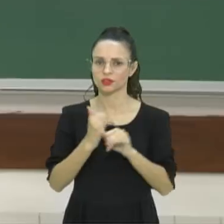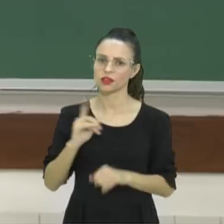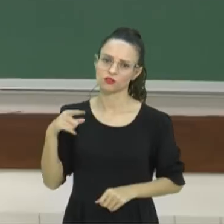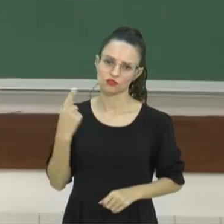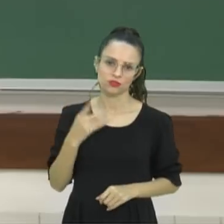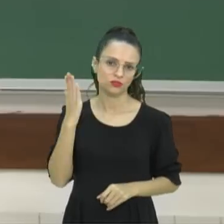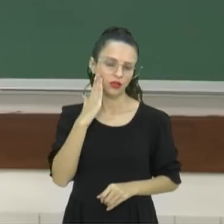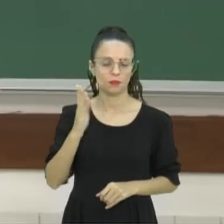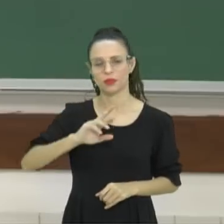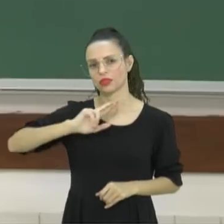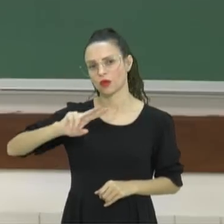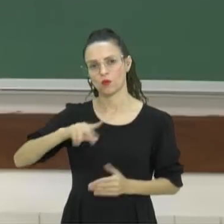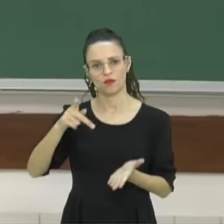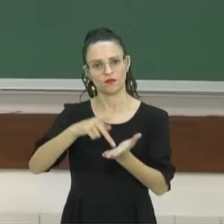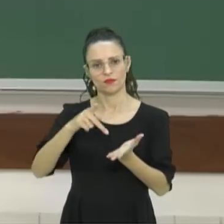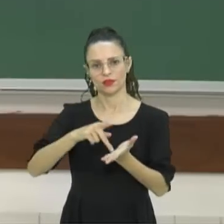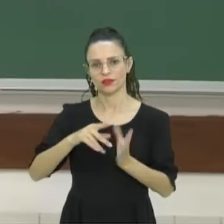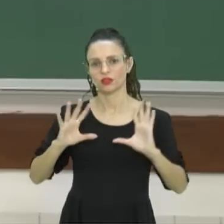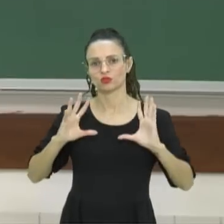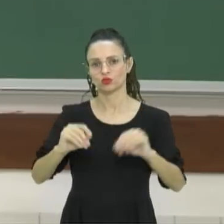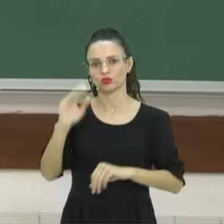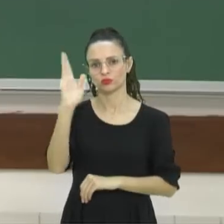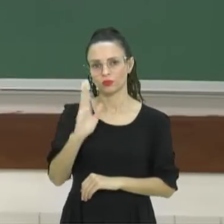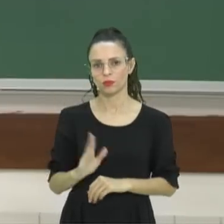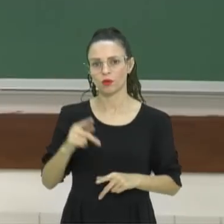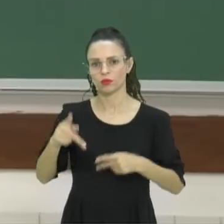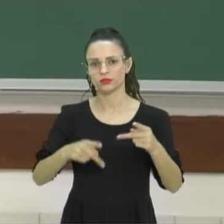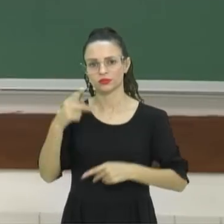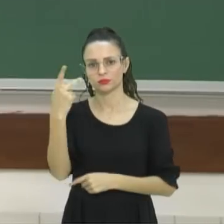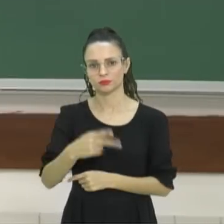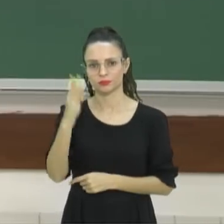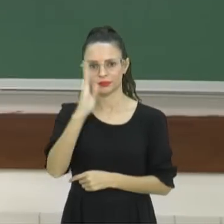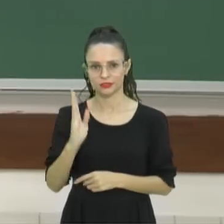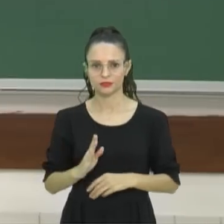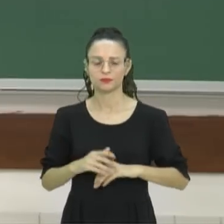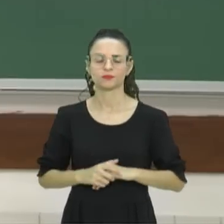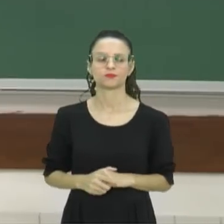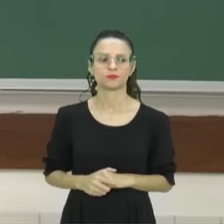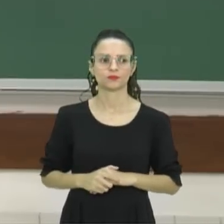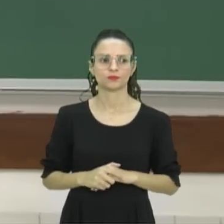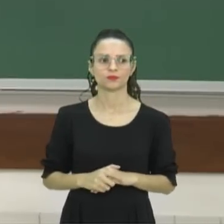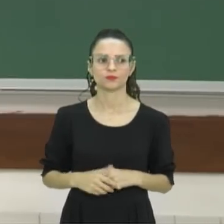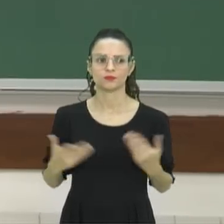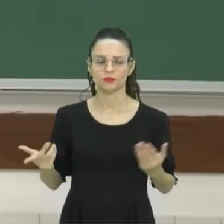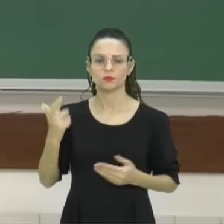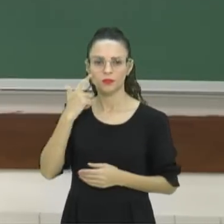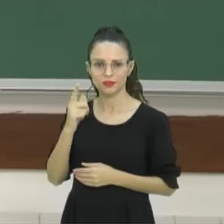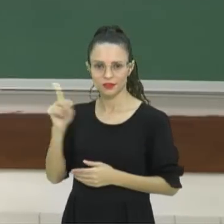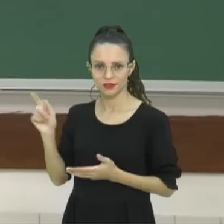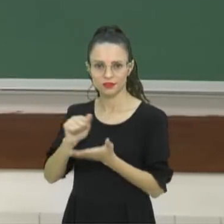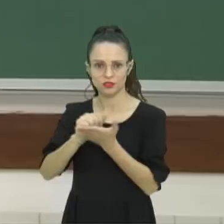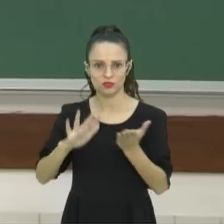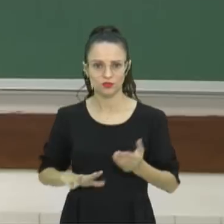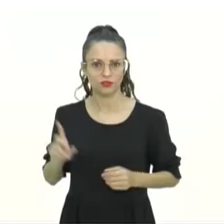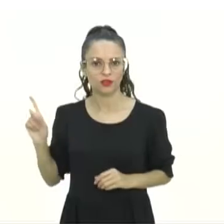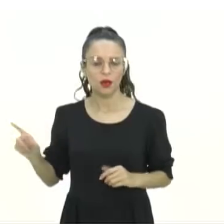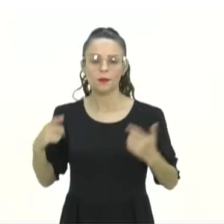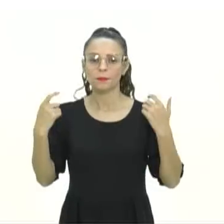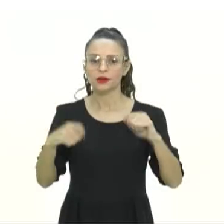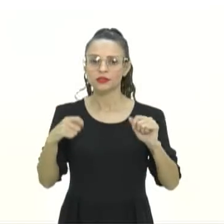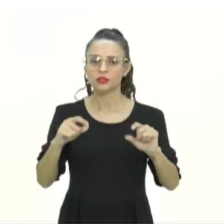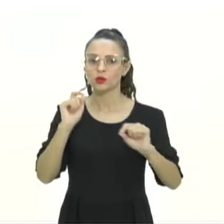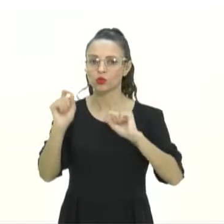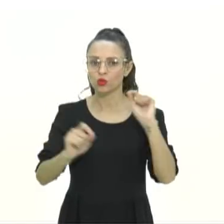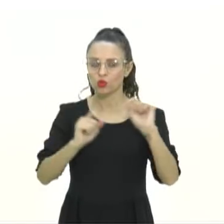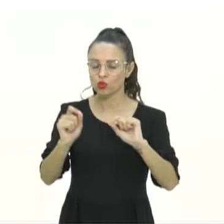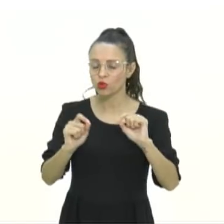que não é a realidade de toda a população brasileira. Muito bem, vamos pensar também esse exercício e aqui a gente precisa anotar